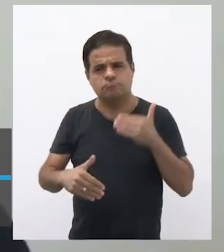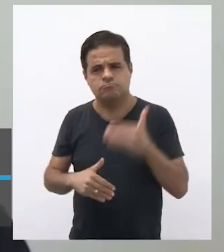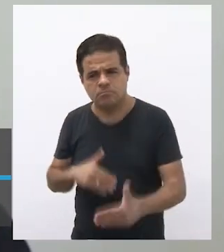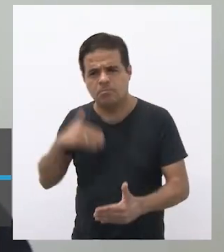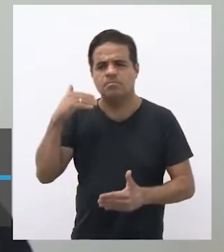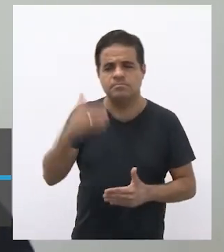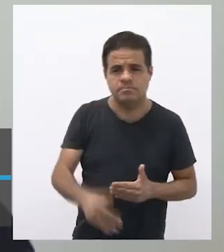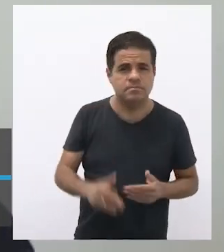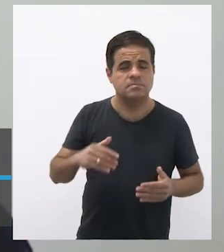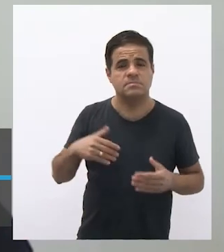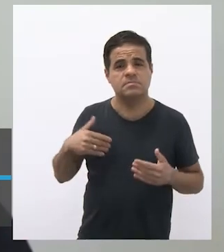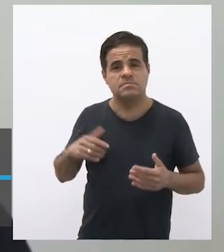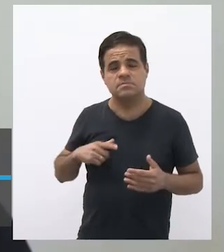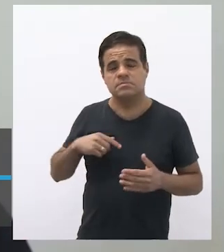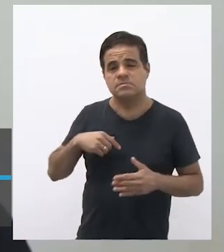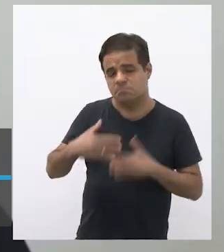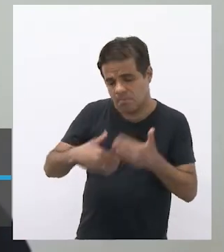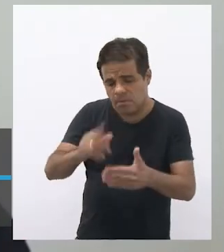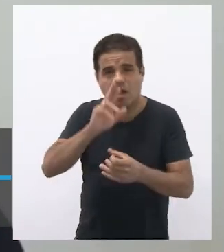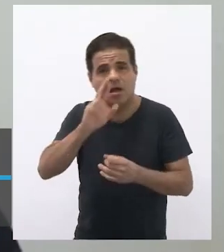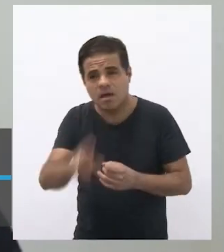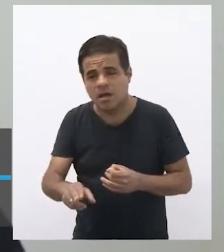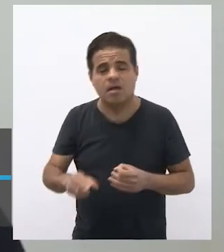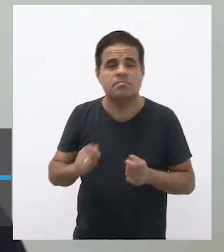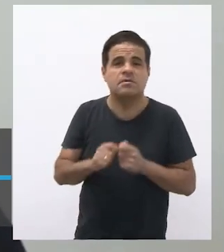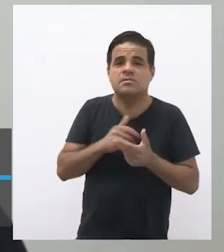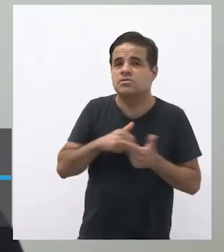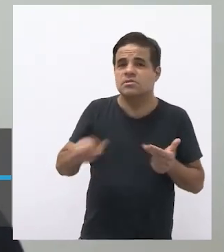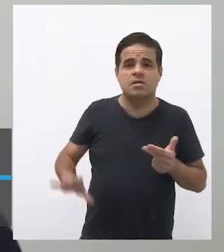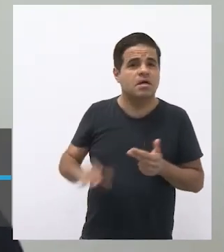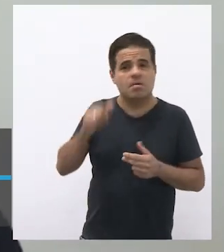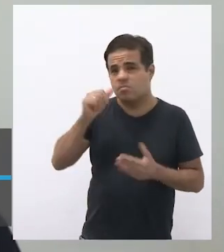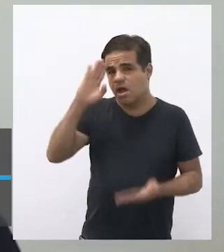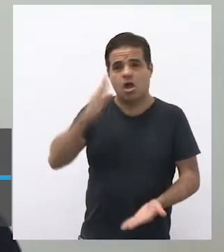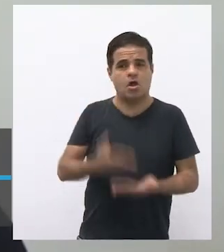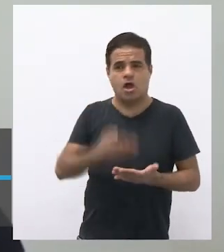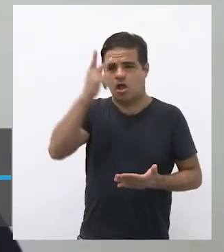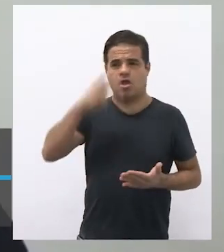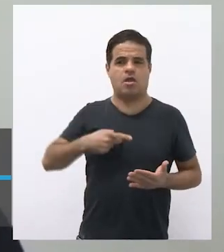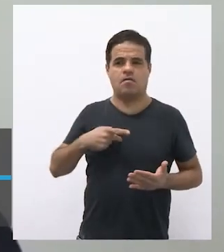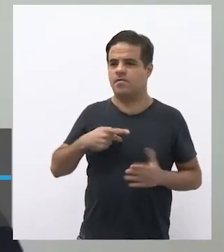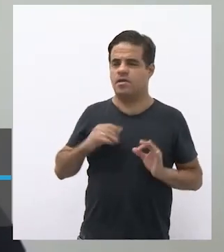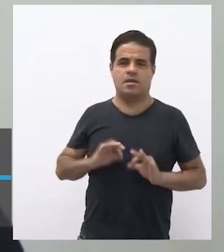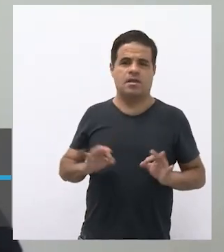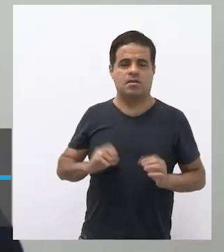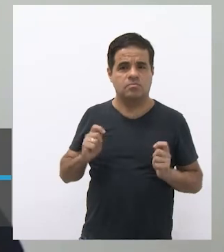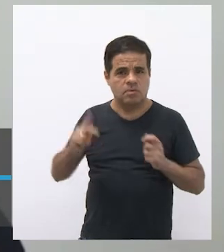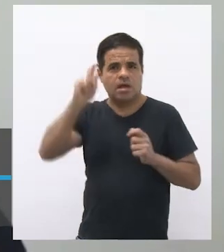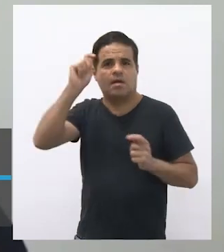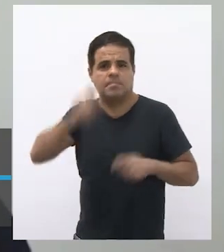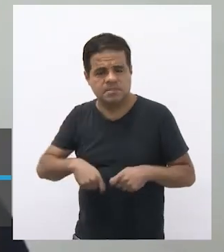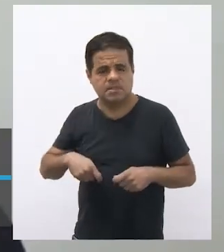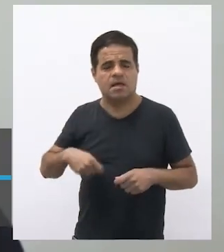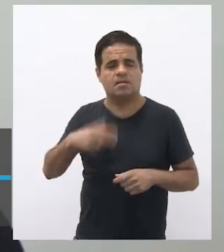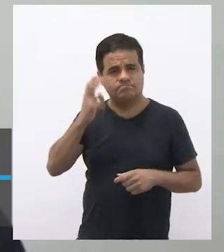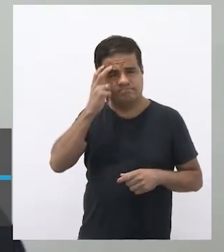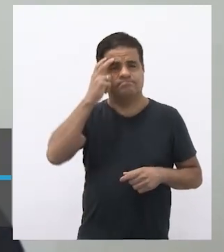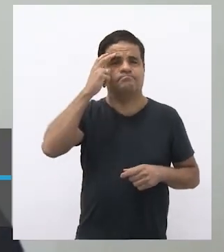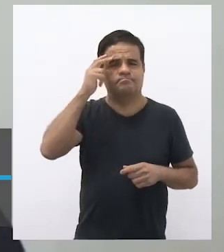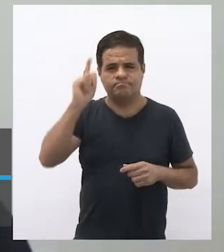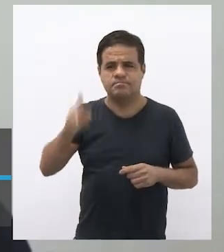Covid-19, porque as mulheres não têm tido acesso, um acesso de qualidade, principalmente ao pré-natal,